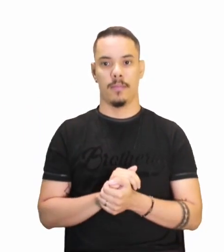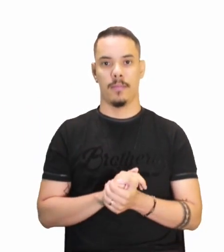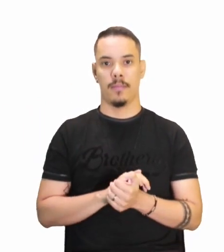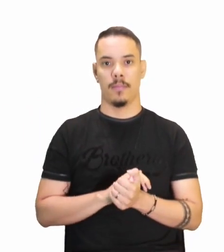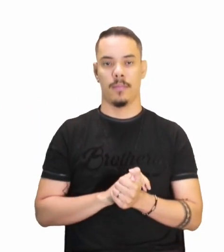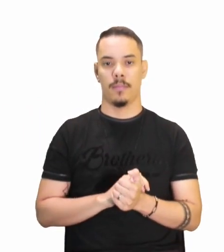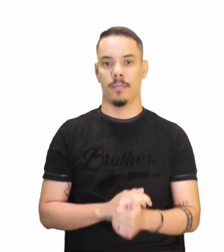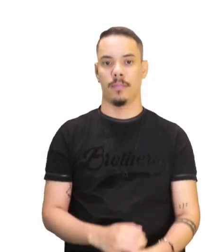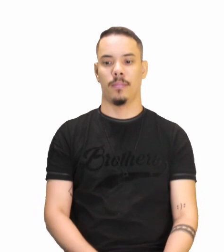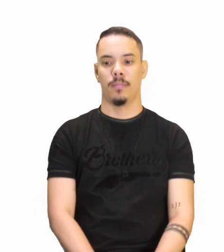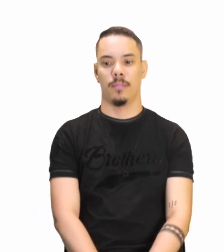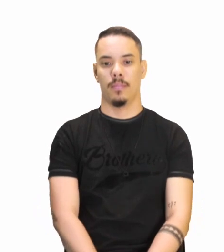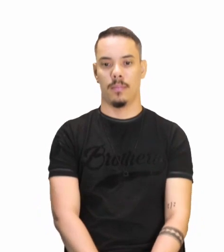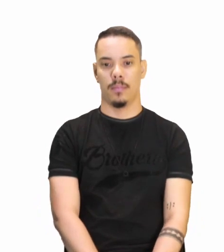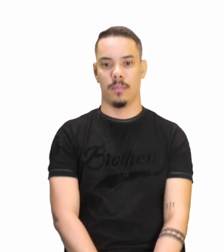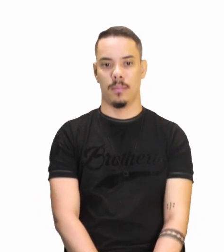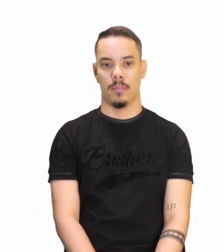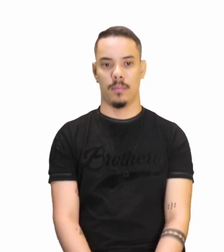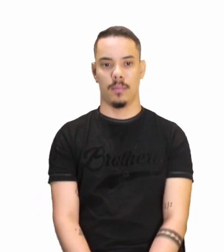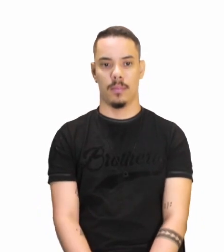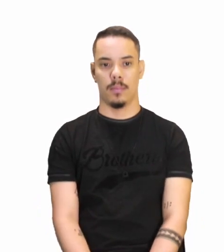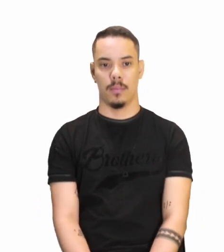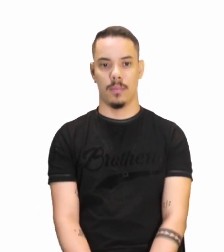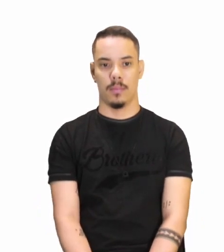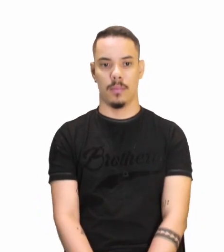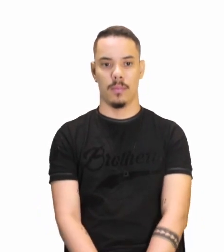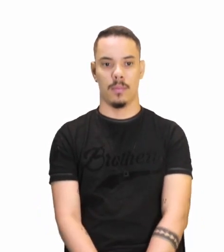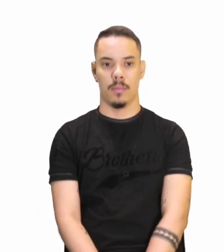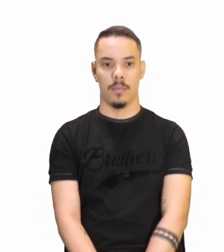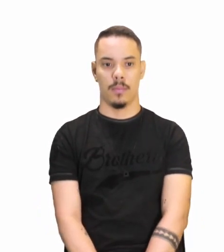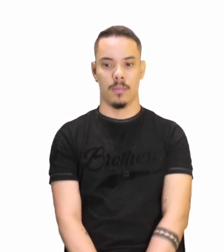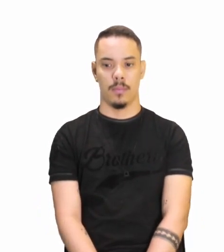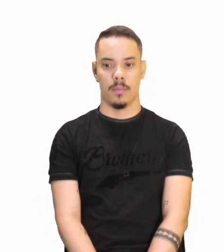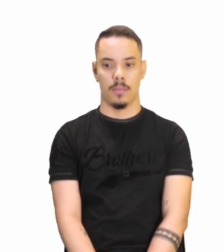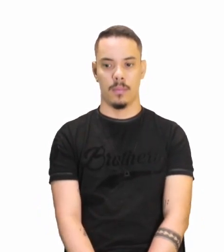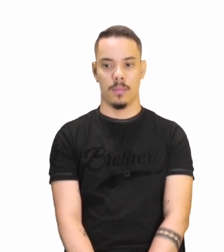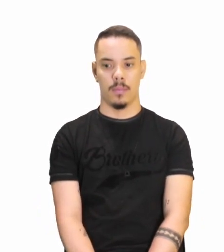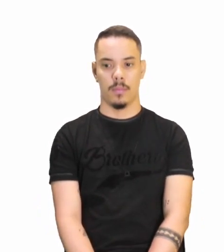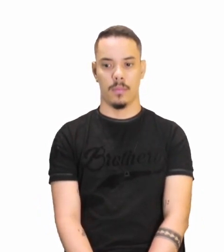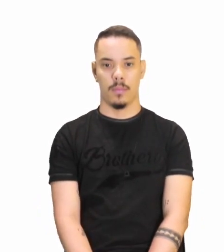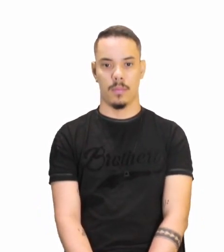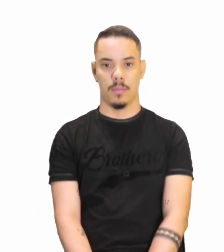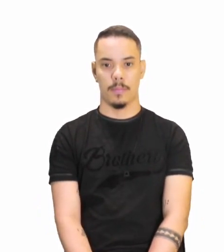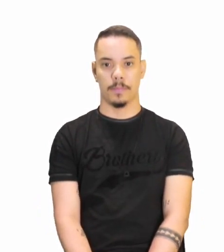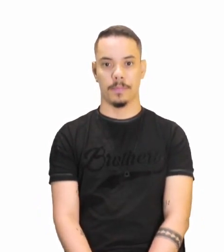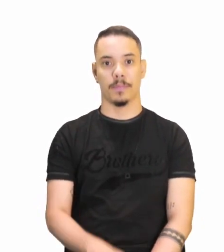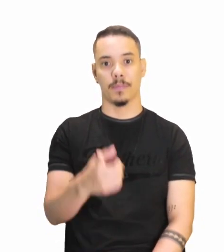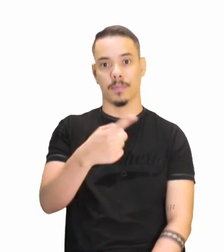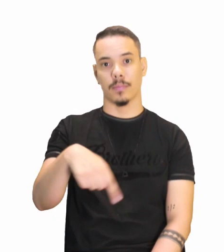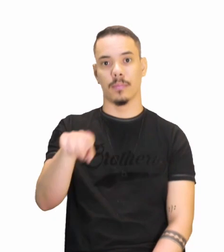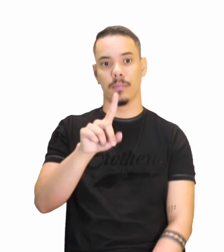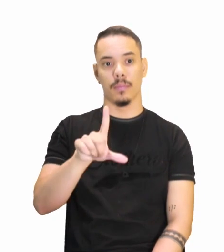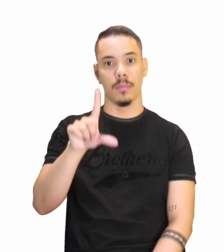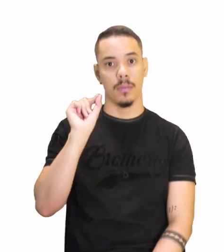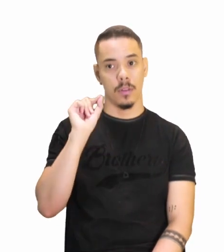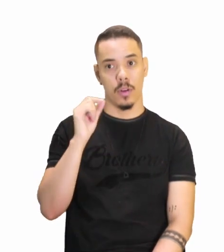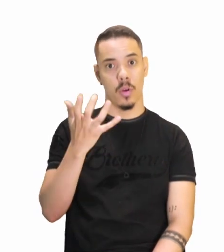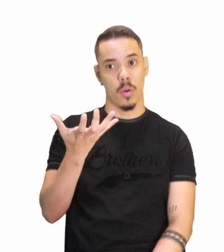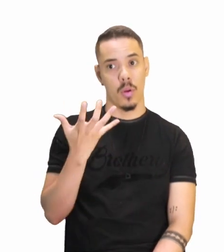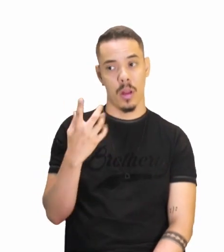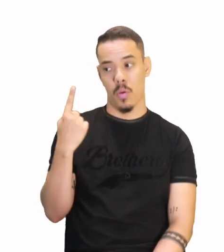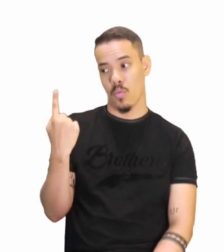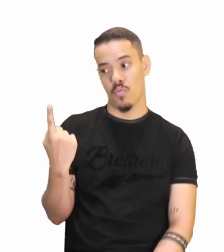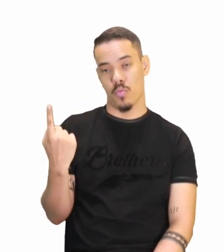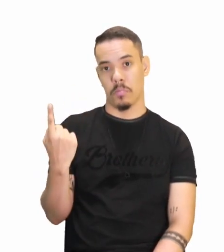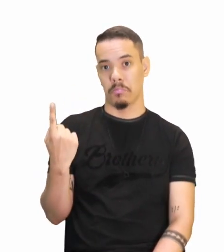certinho você é só você escolher tá Ah professora eu quero fazer só a leitura só de um de